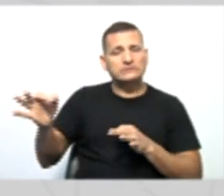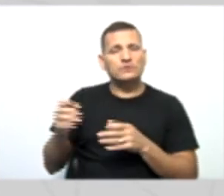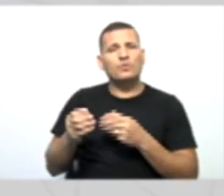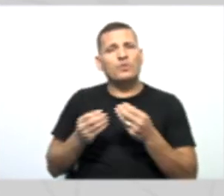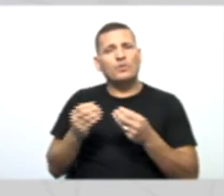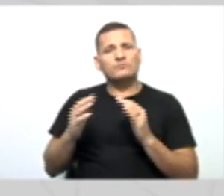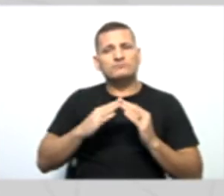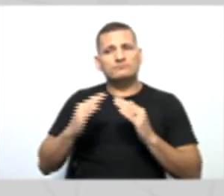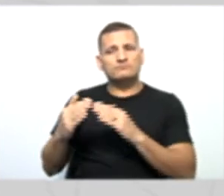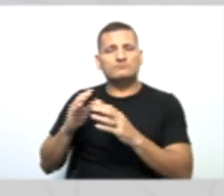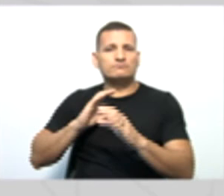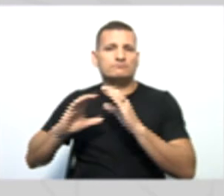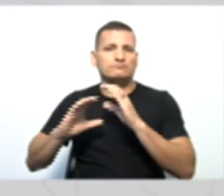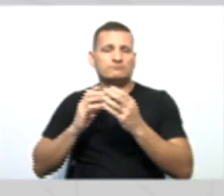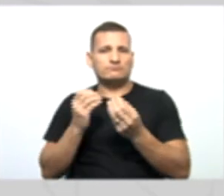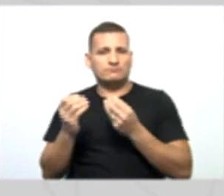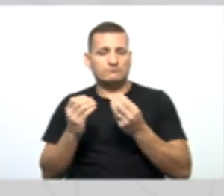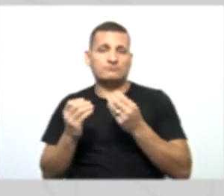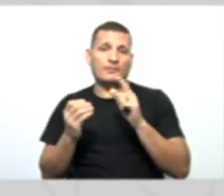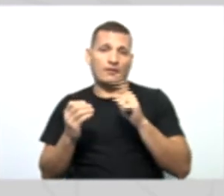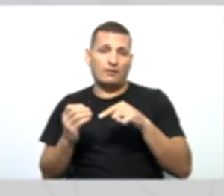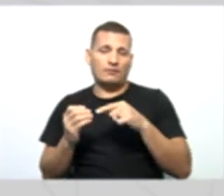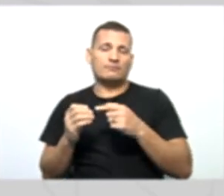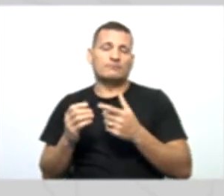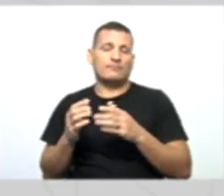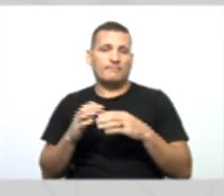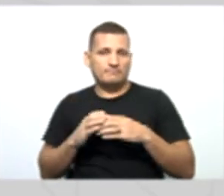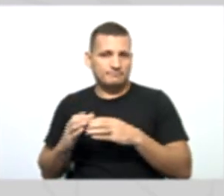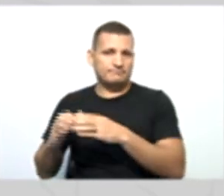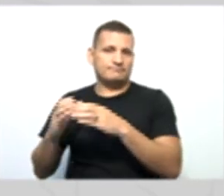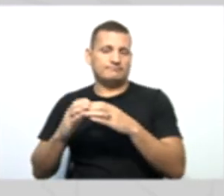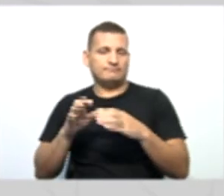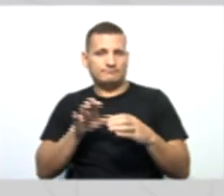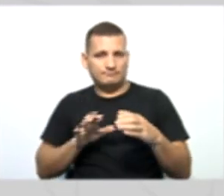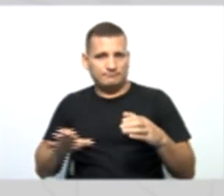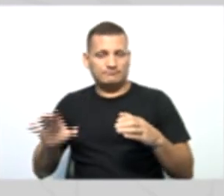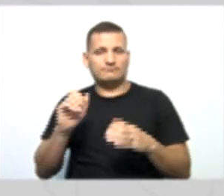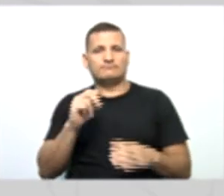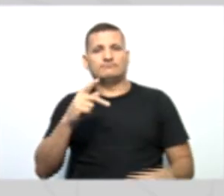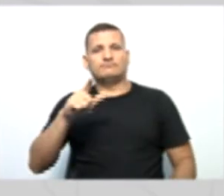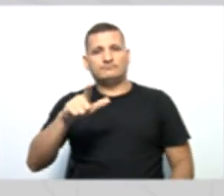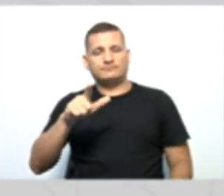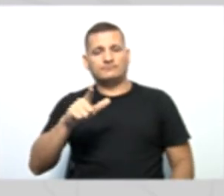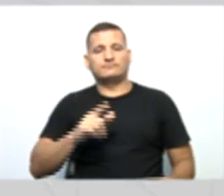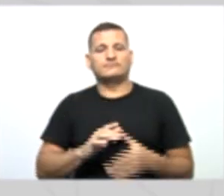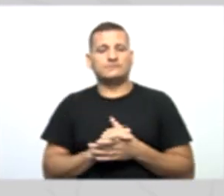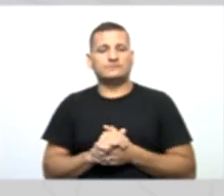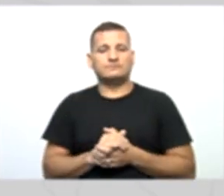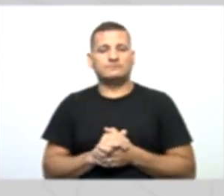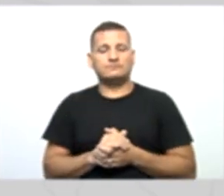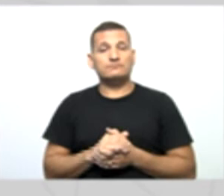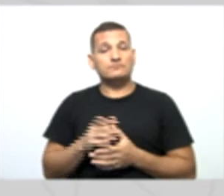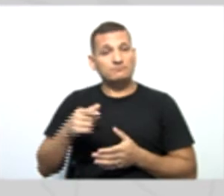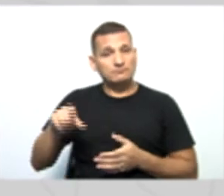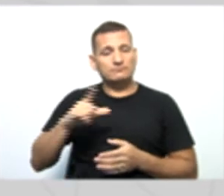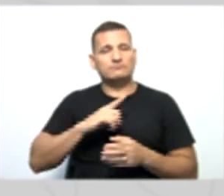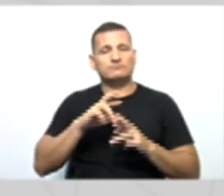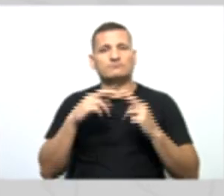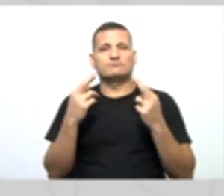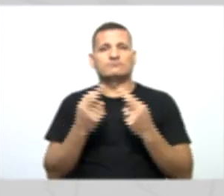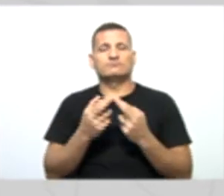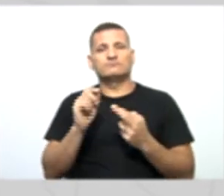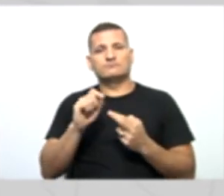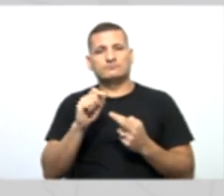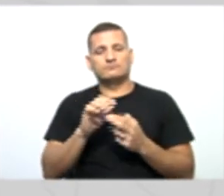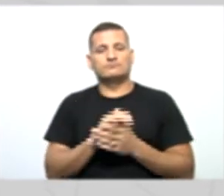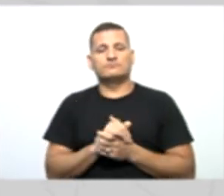vão se comunicar? Através dessas micro-regiões do APL do leite. E ele se reúne a cada